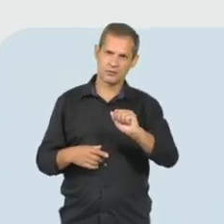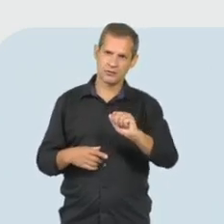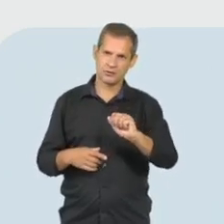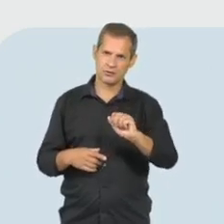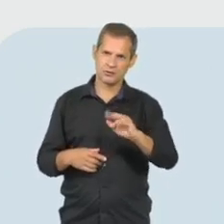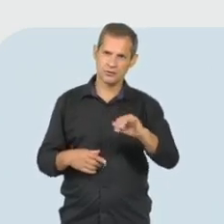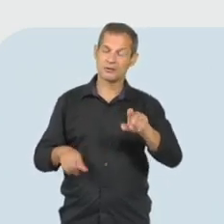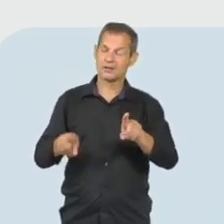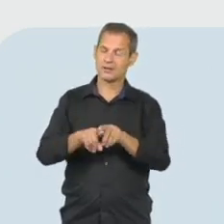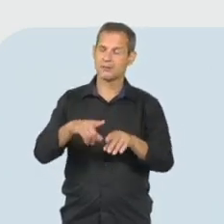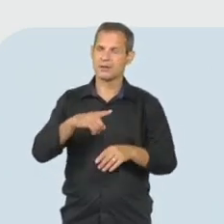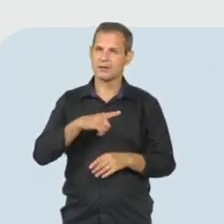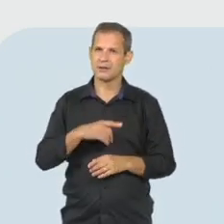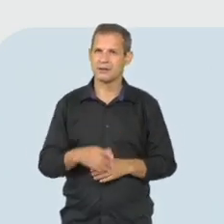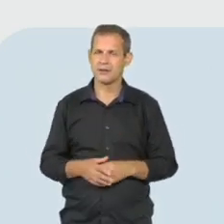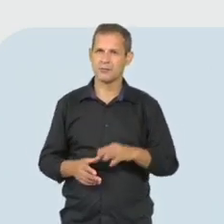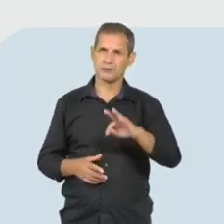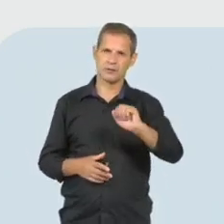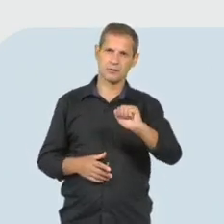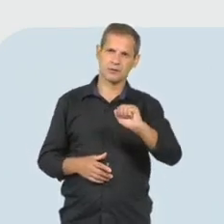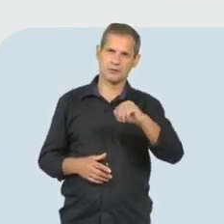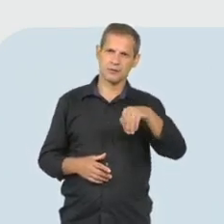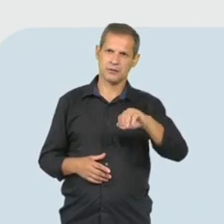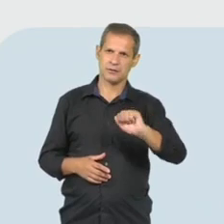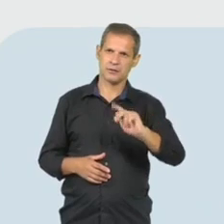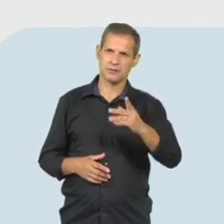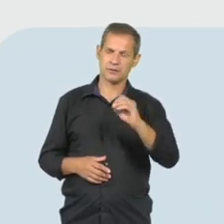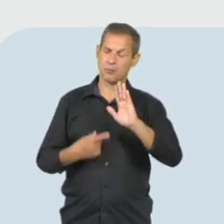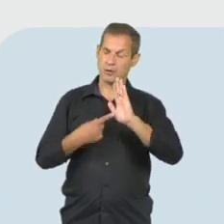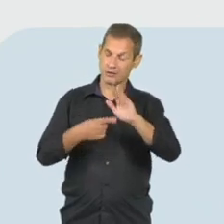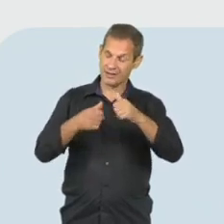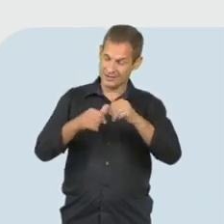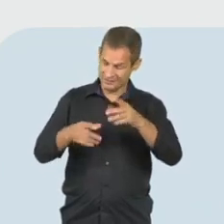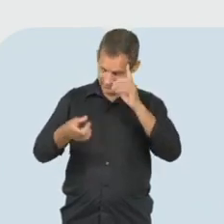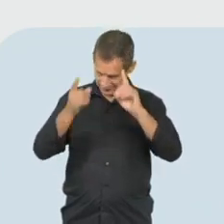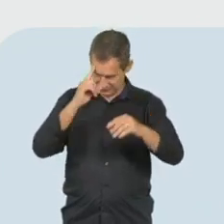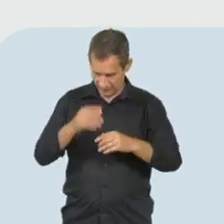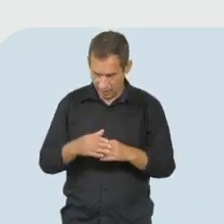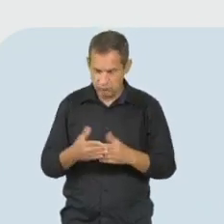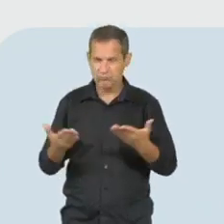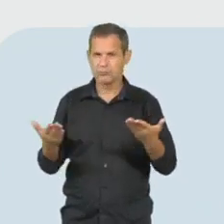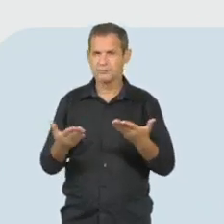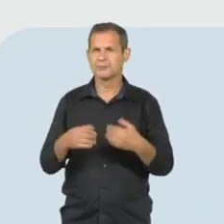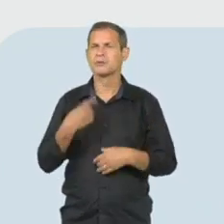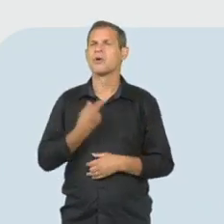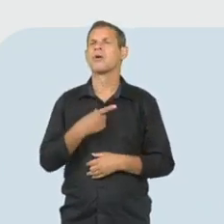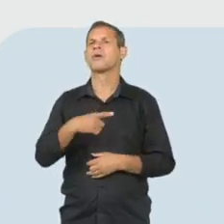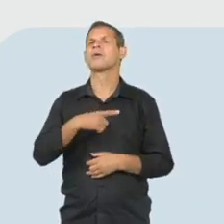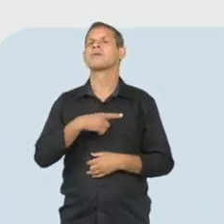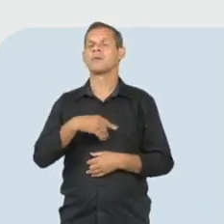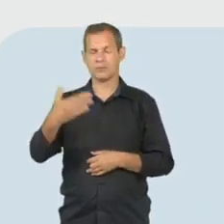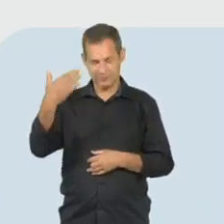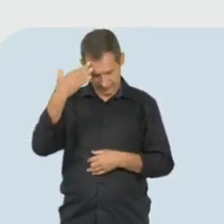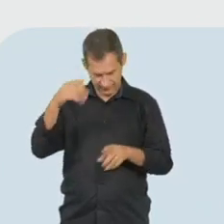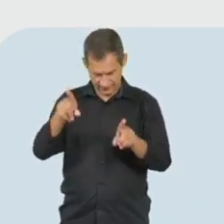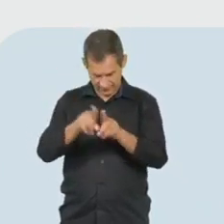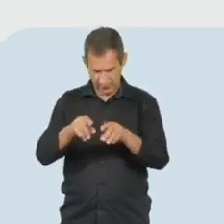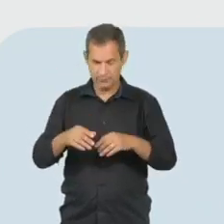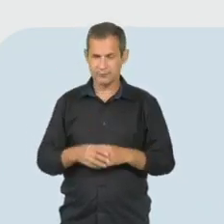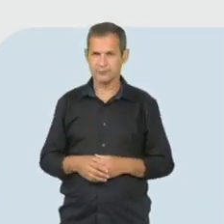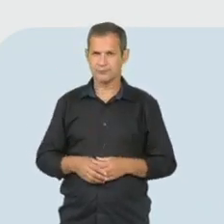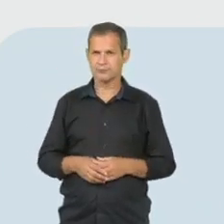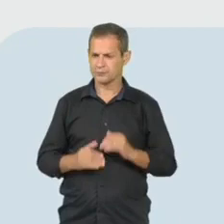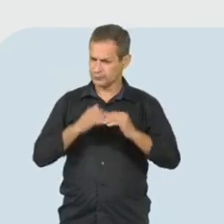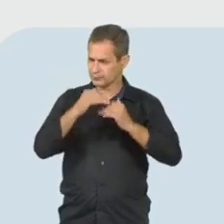também vamos ter o tamanho da nossa amostra. Essas hipóteses aqui, nós também vamos entender durante